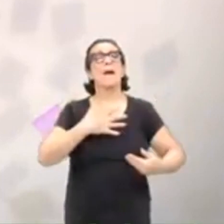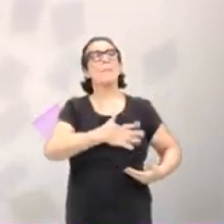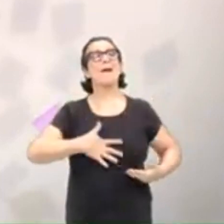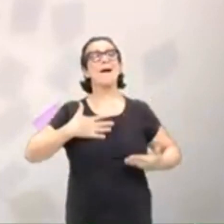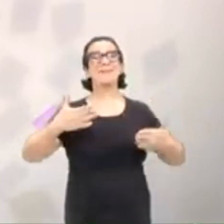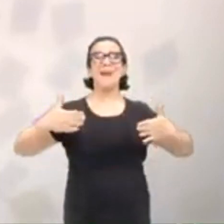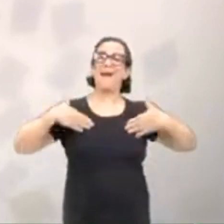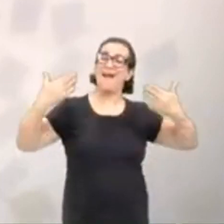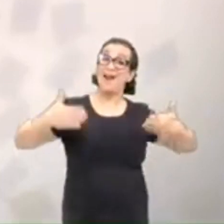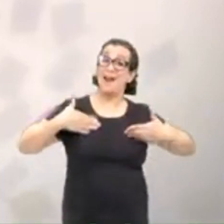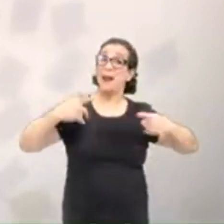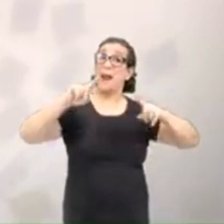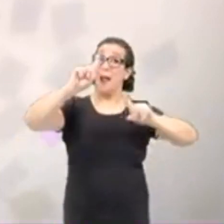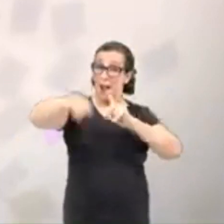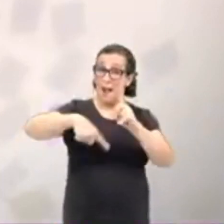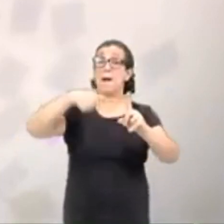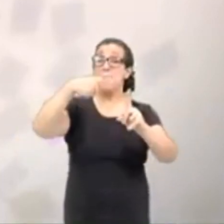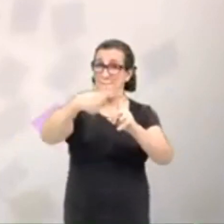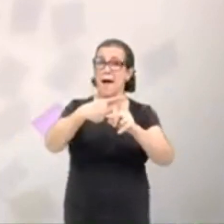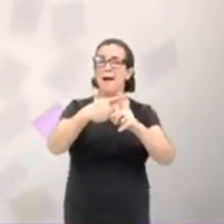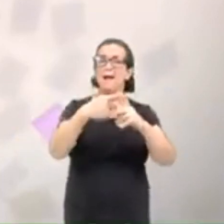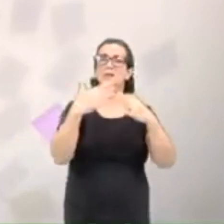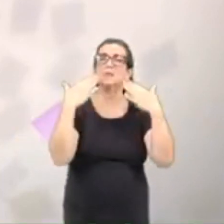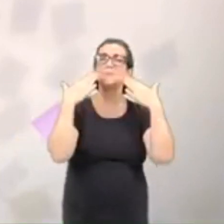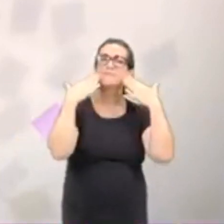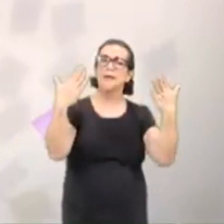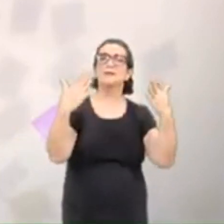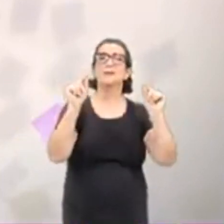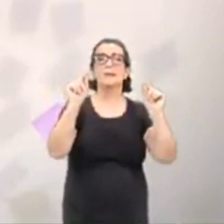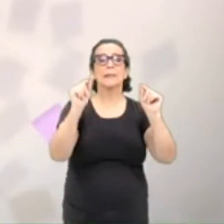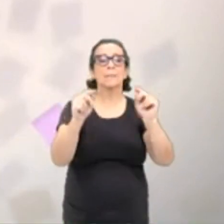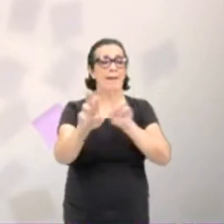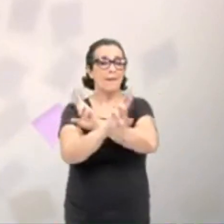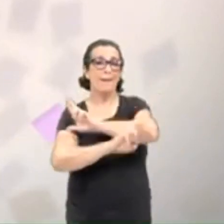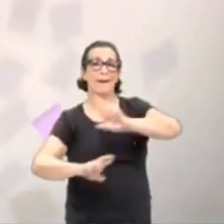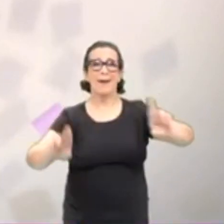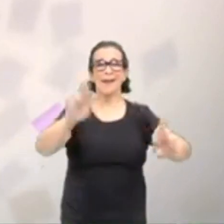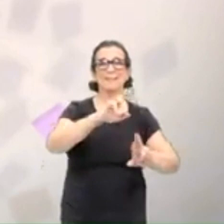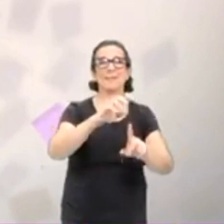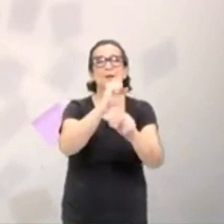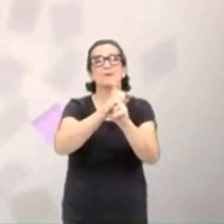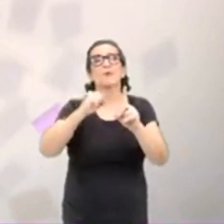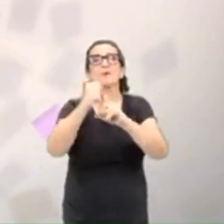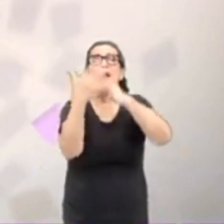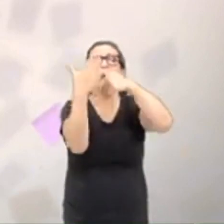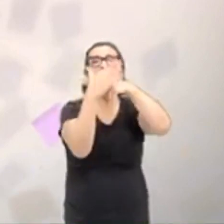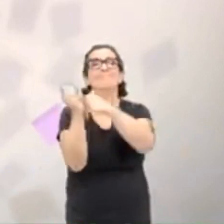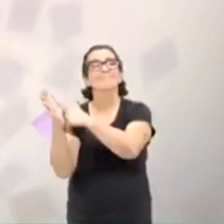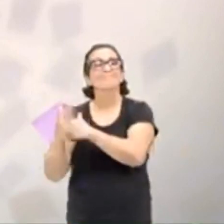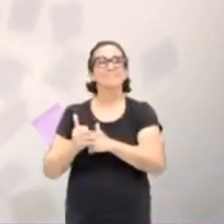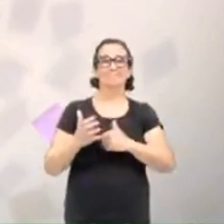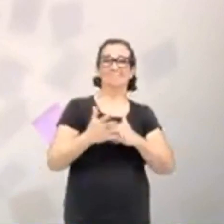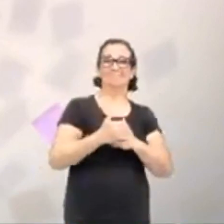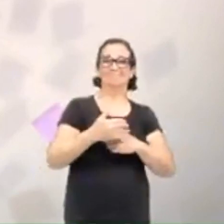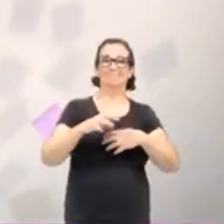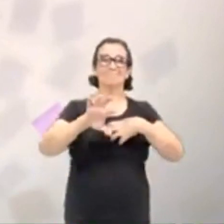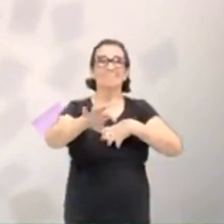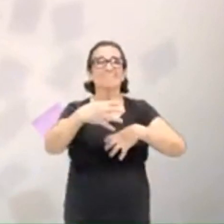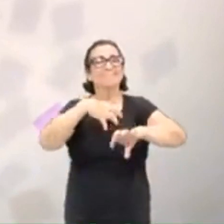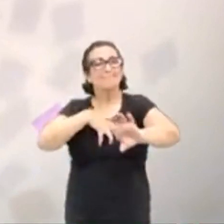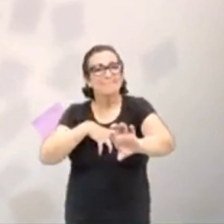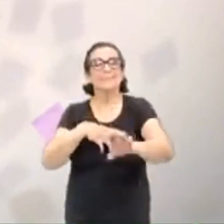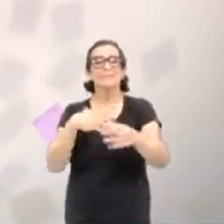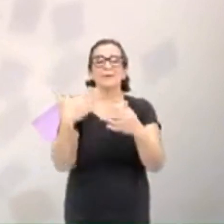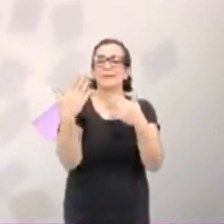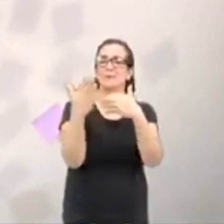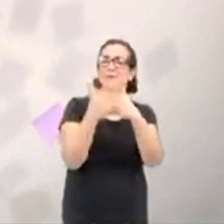alegria além de manifestar ali relações sociais afetivas e simpáticas